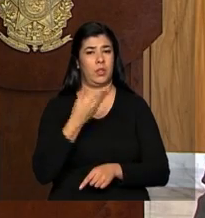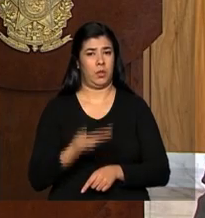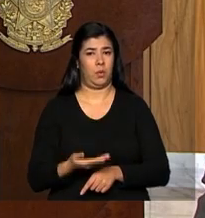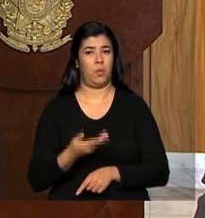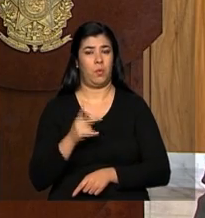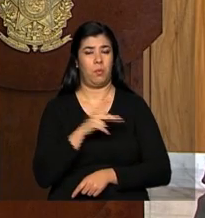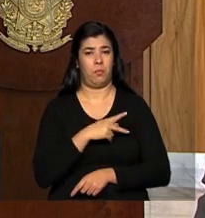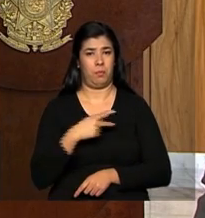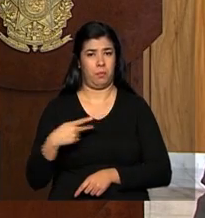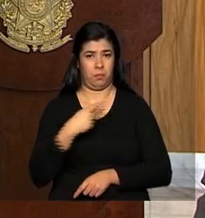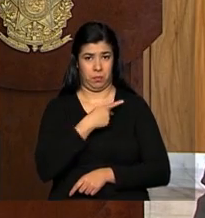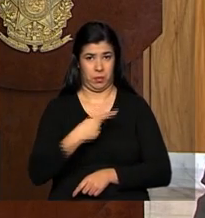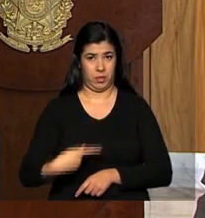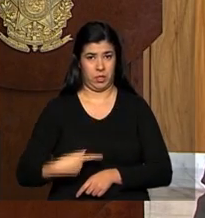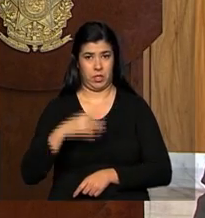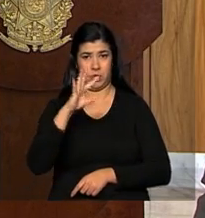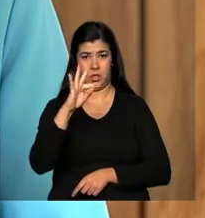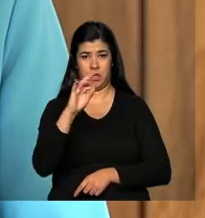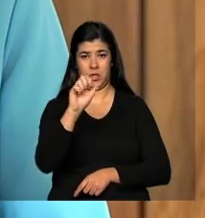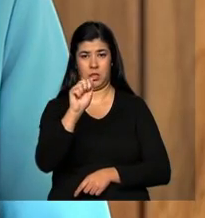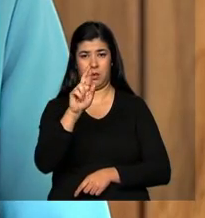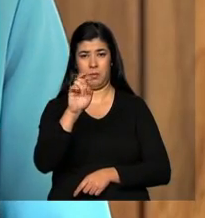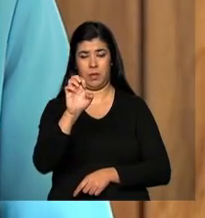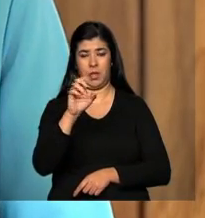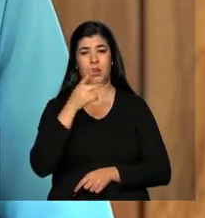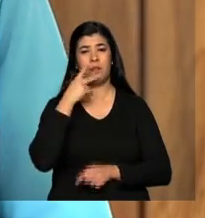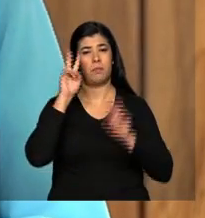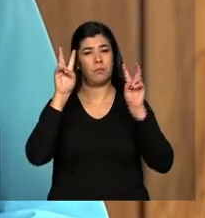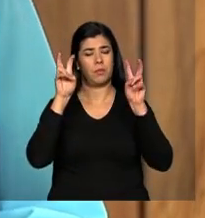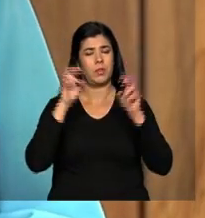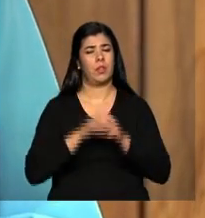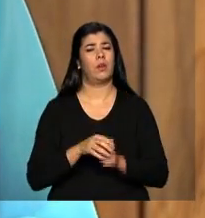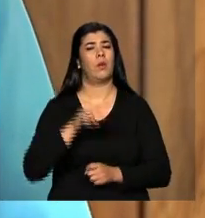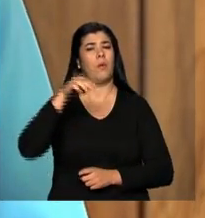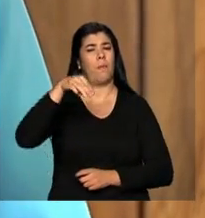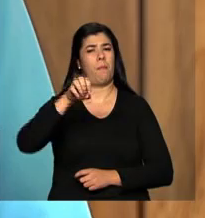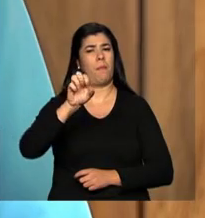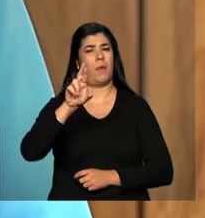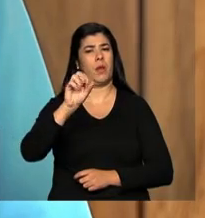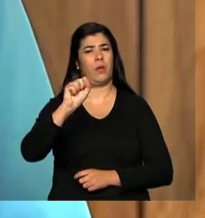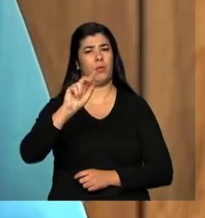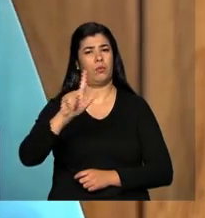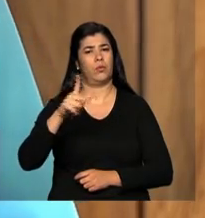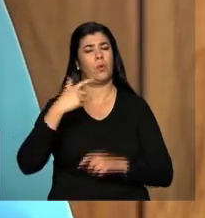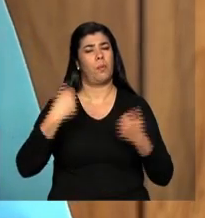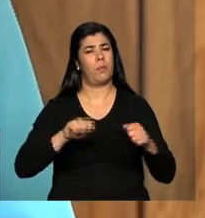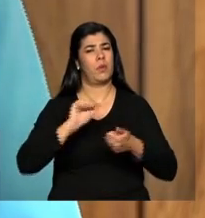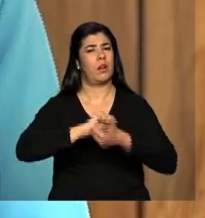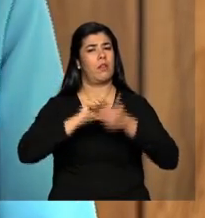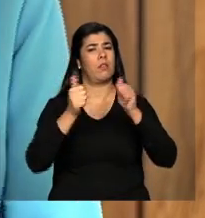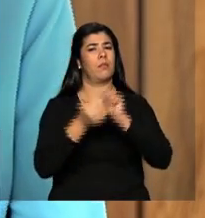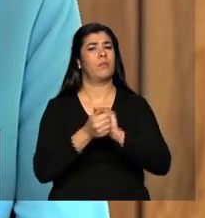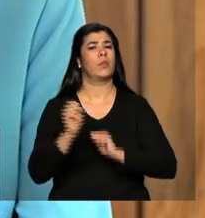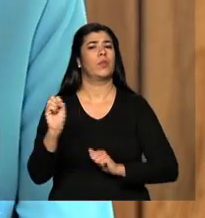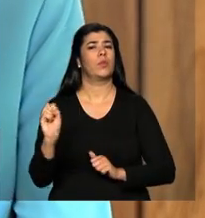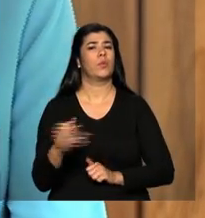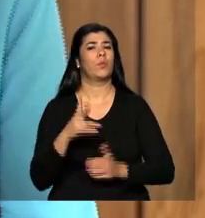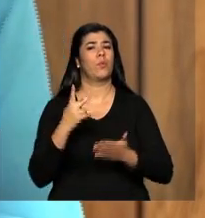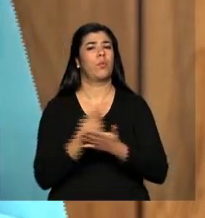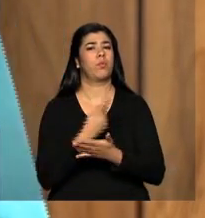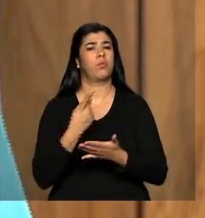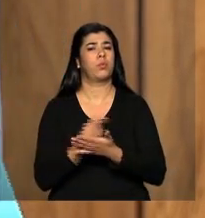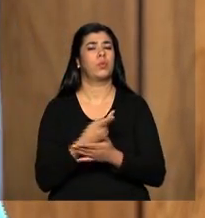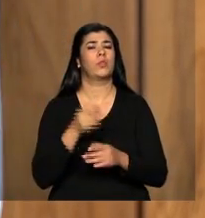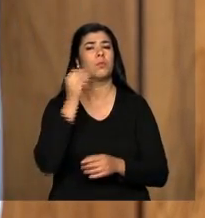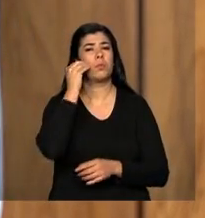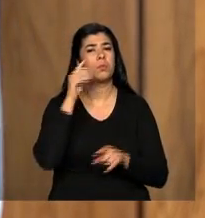Tabaré Vásquez, o Mercosul tem sempre de se adaptar às novas circunstâncias, como, aliás,